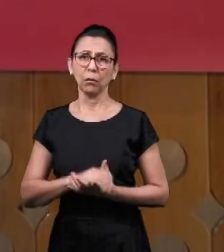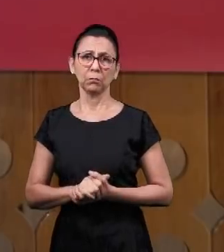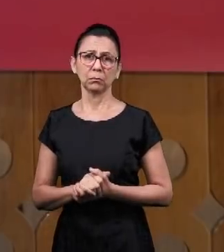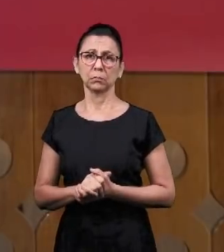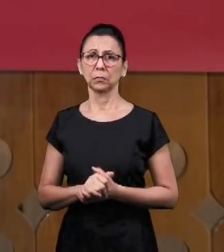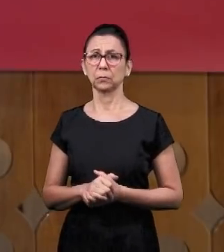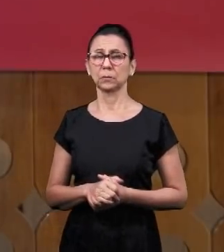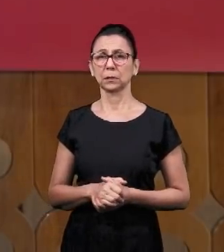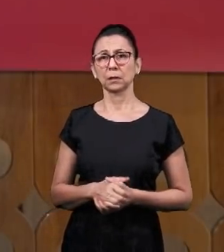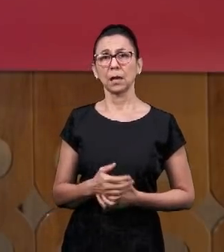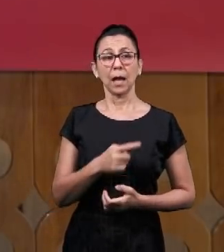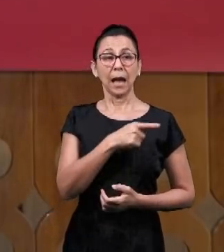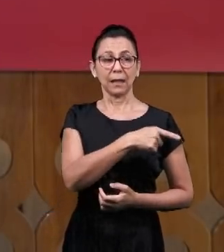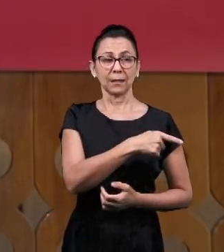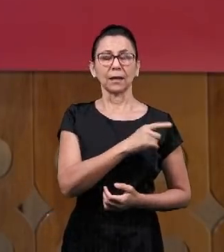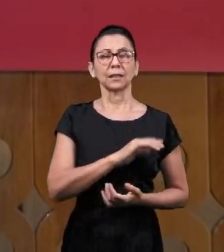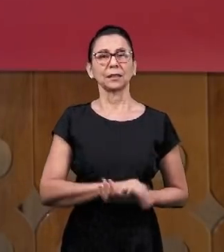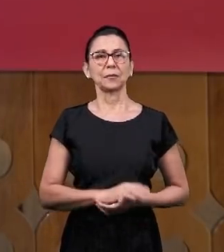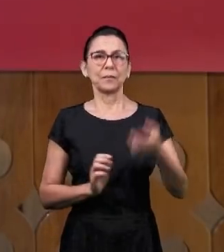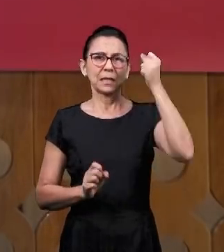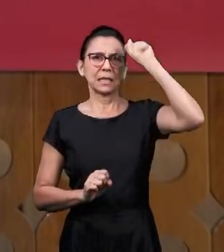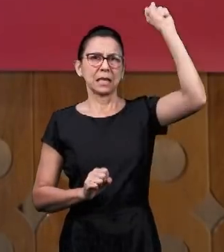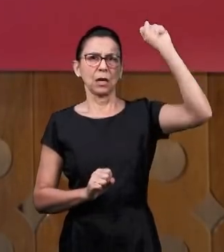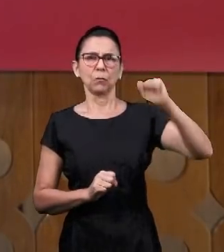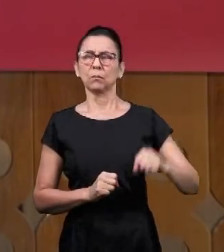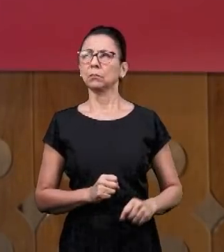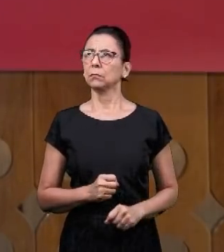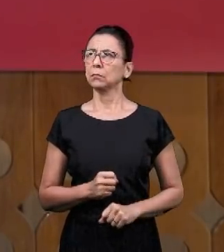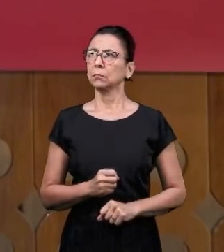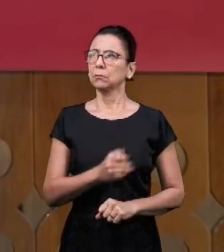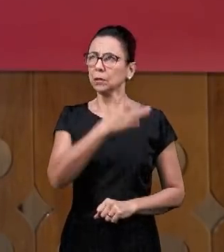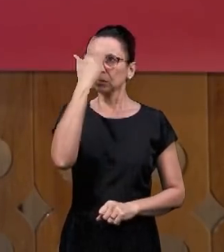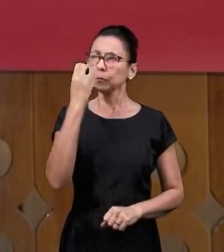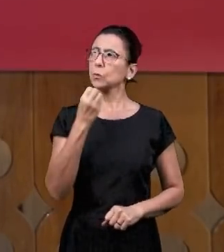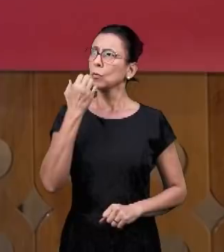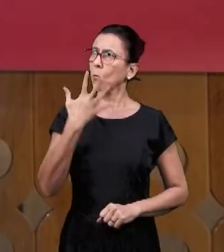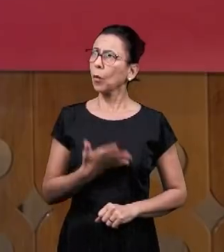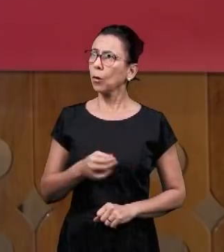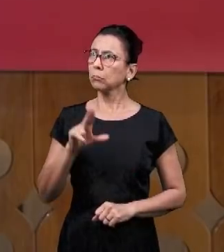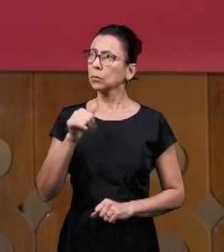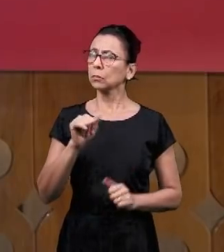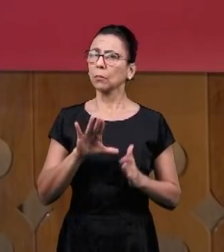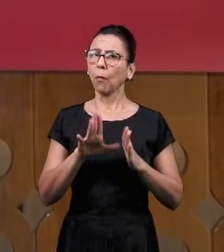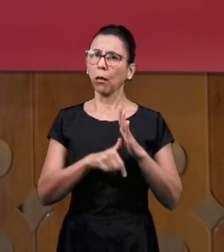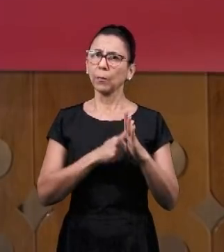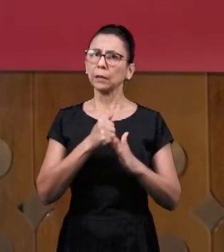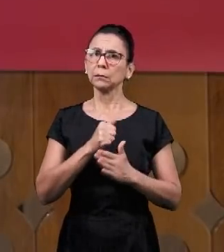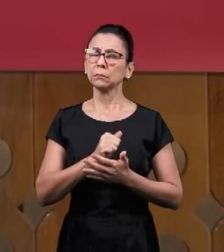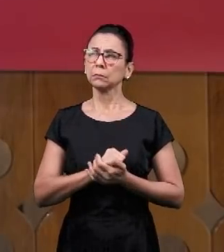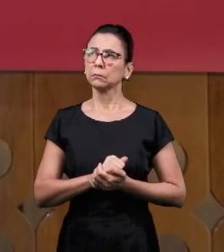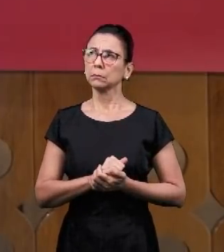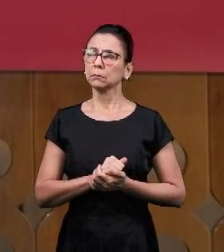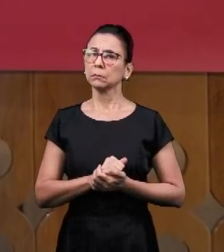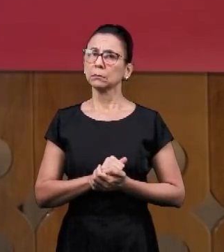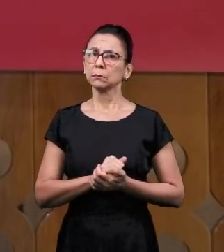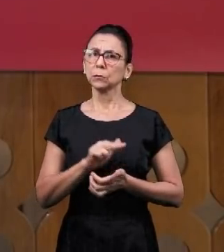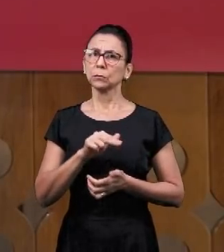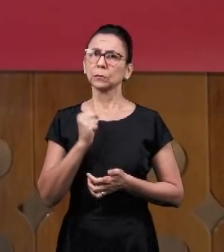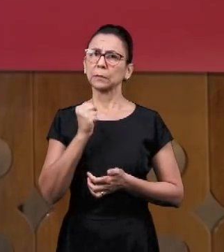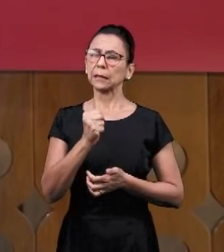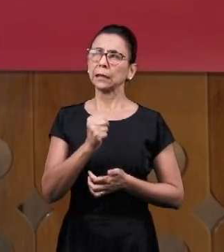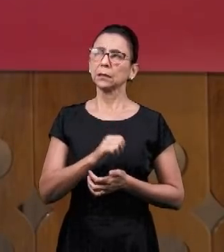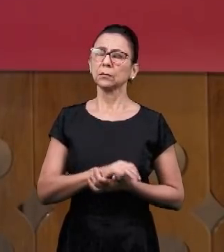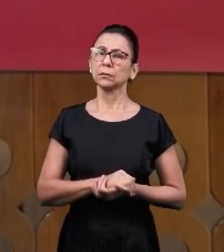nunca furtei, sou bem casado. Sim, mas o seu problema foi rebelião. E daí? O pecado foi esse. Meus irmãos, vamos lá, vamos em frente. Então,